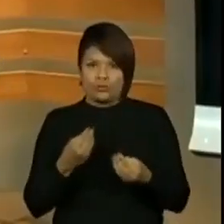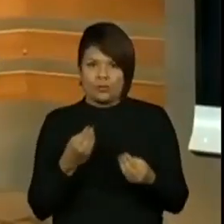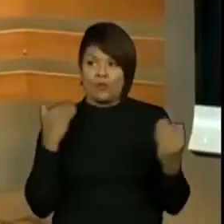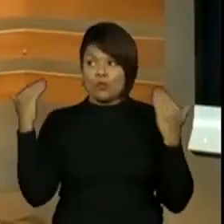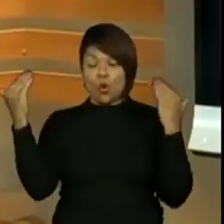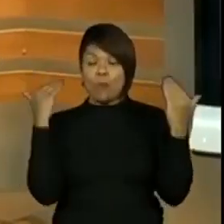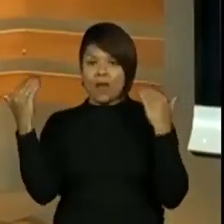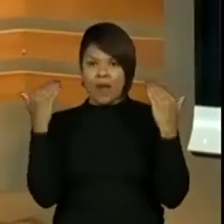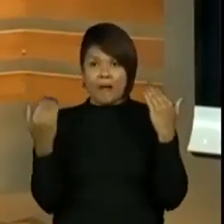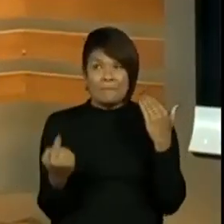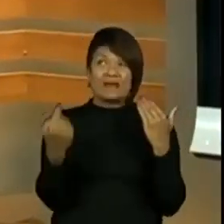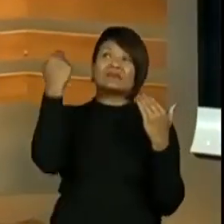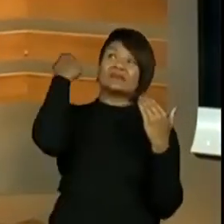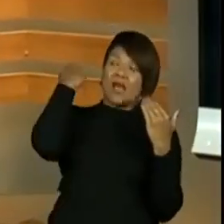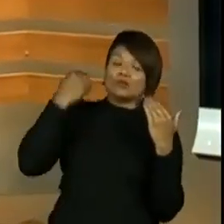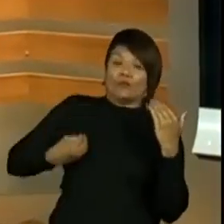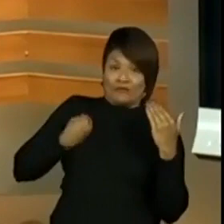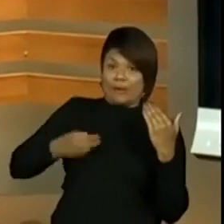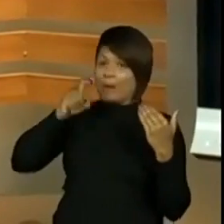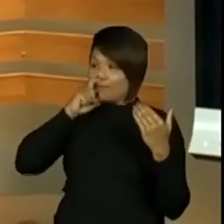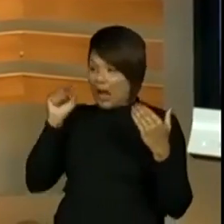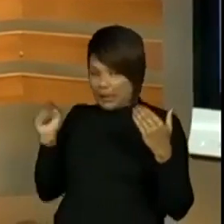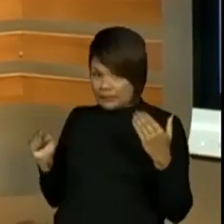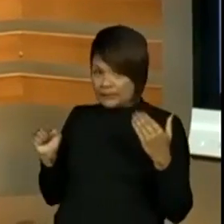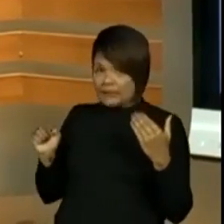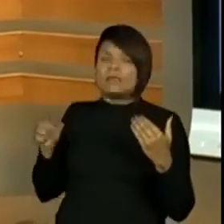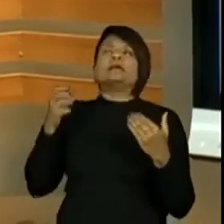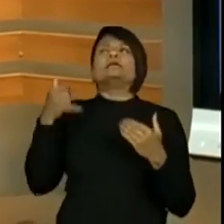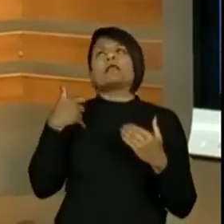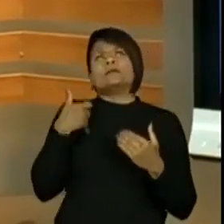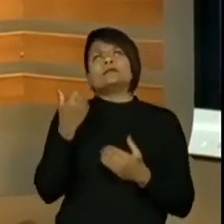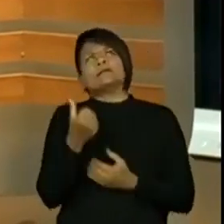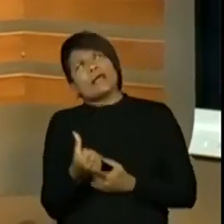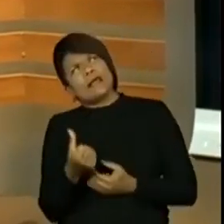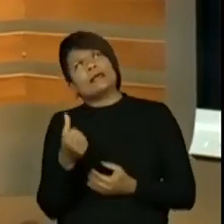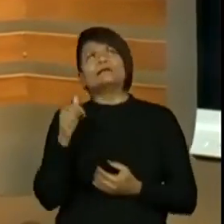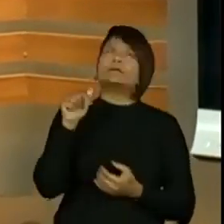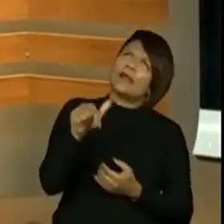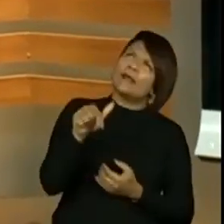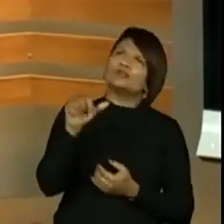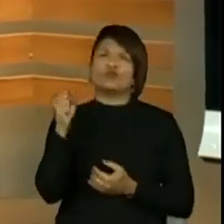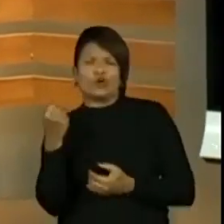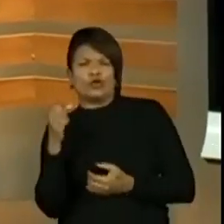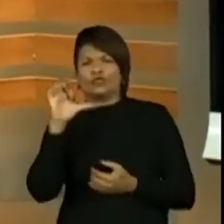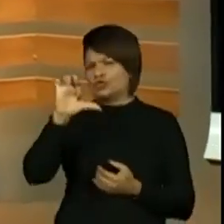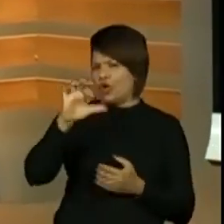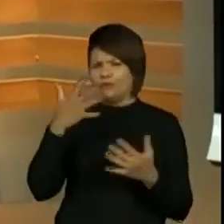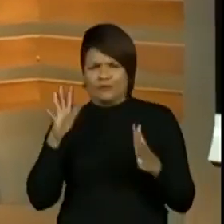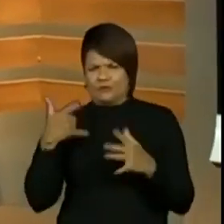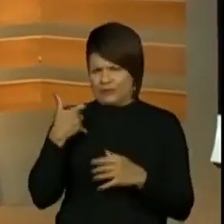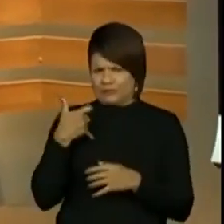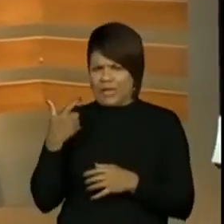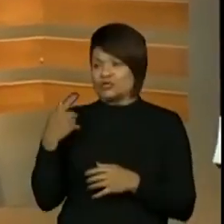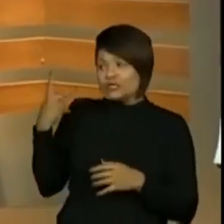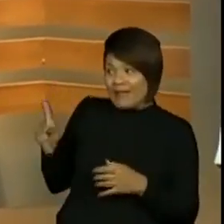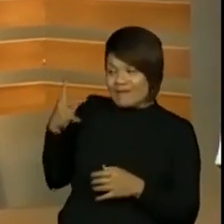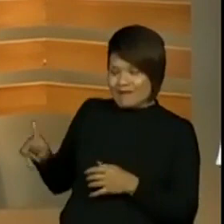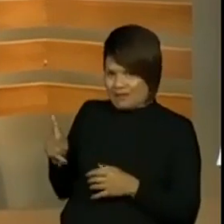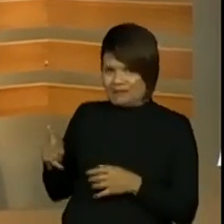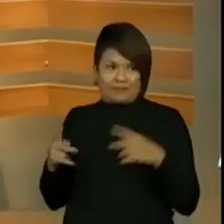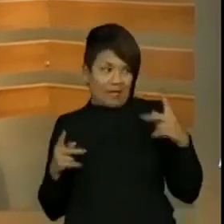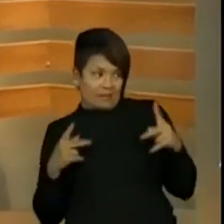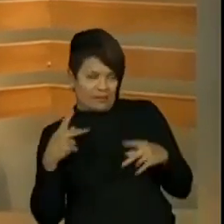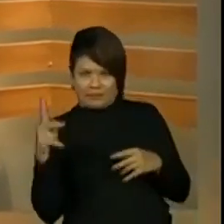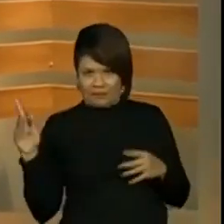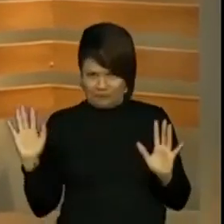ao tempo que o seu pai viveu? Aos 6 anos, 7 anos, 8 anos, 9 anos. que tinha na cidade? Como que as